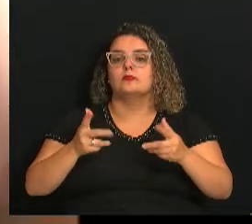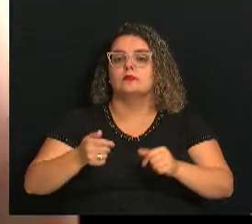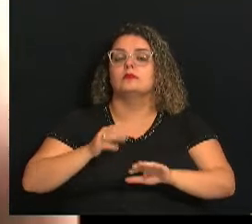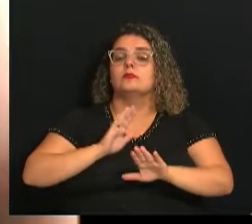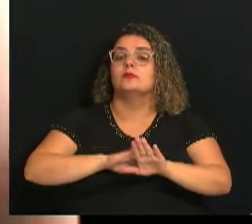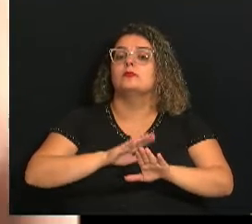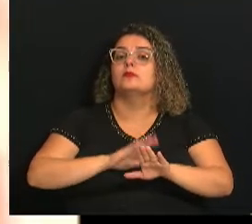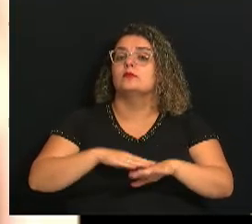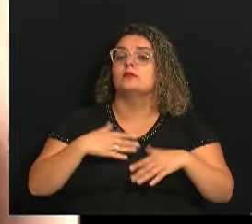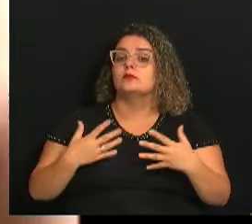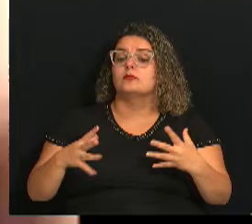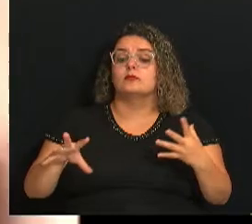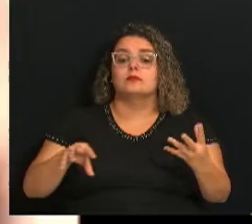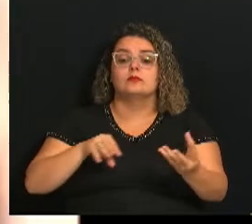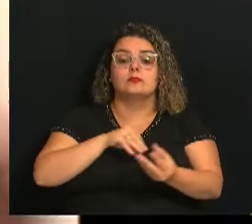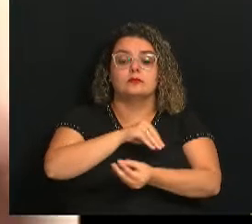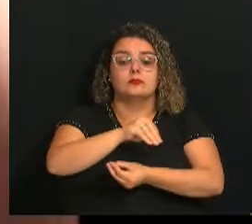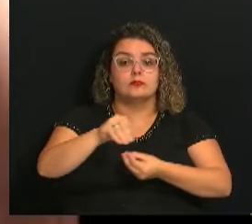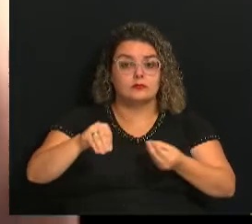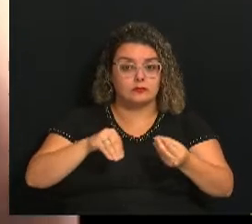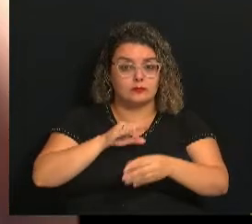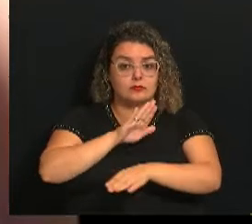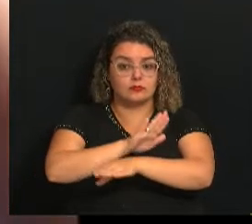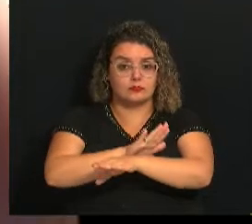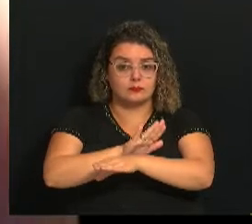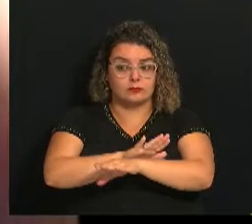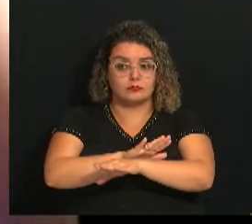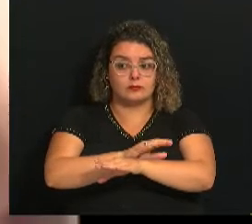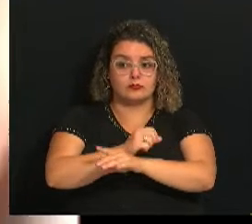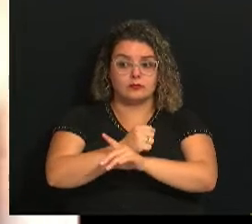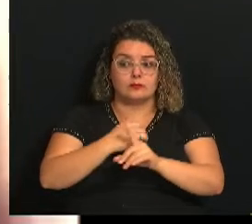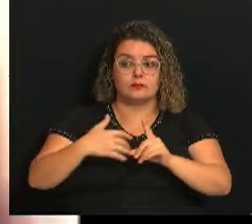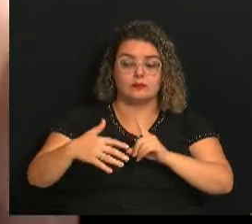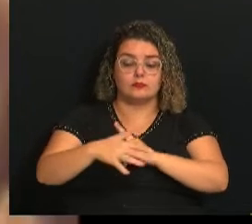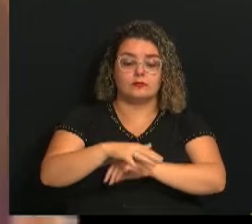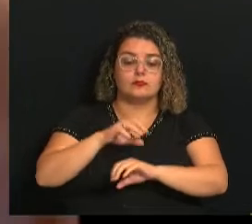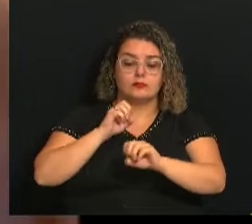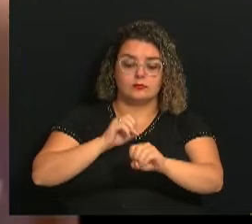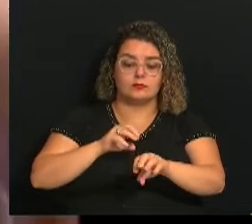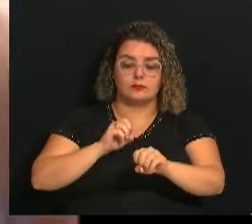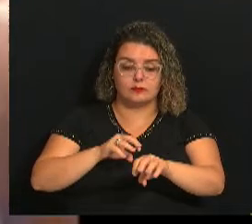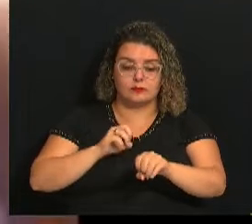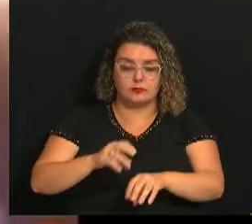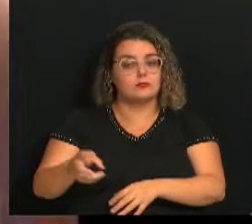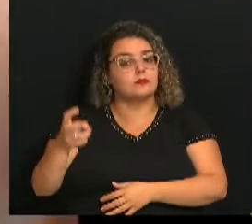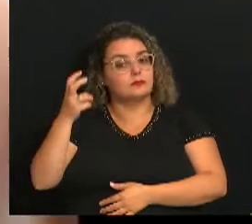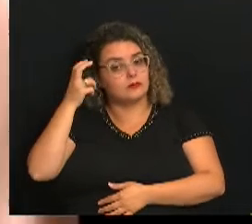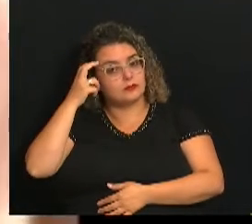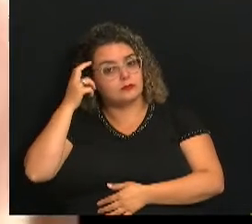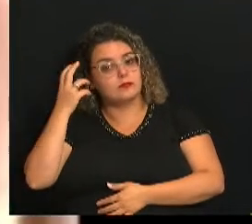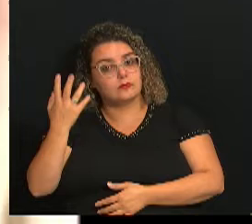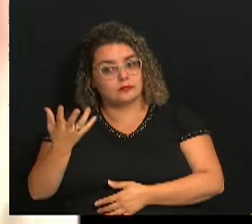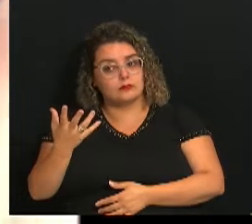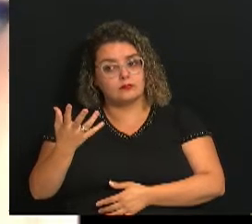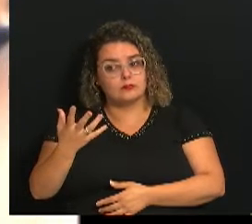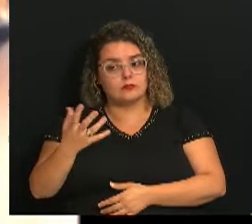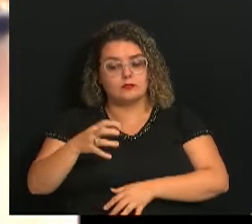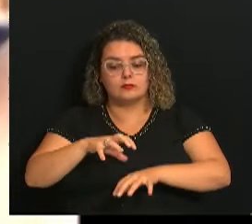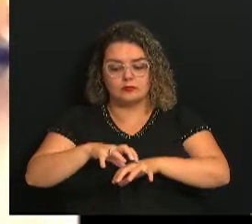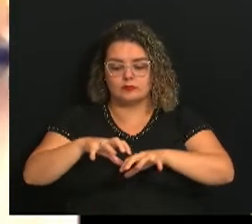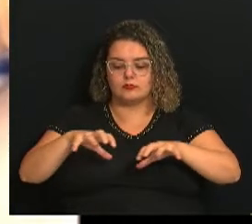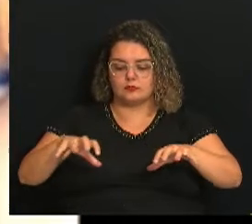que misturavam assistência, educação e cultura. Então, a cultura ganha esse corpo em